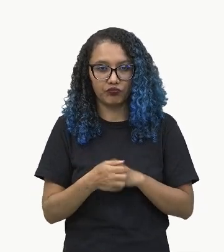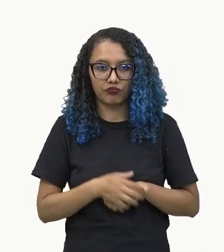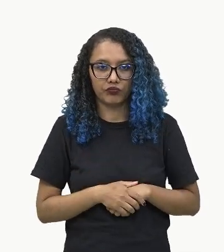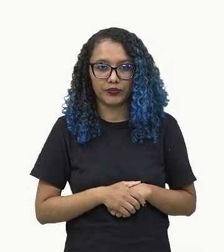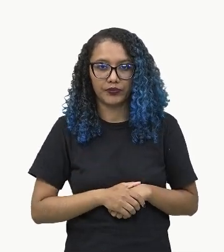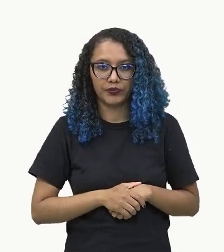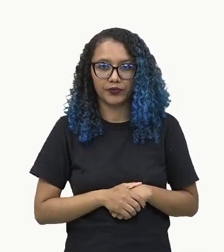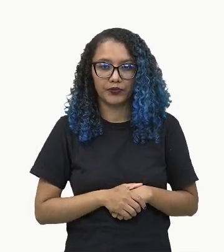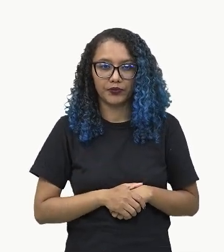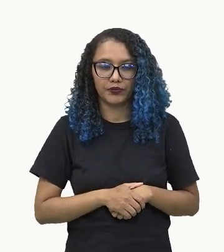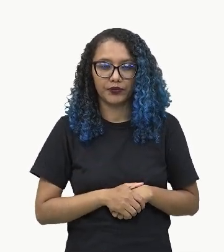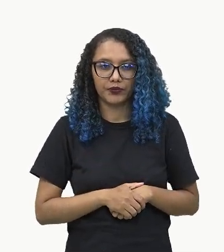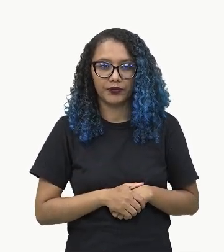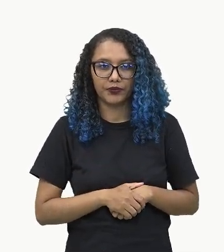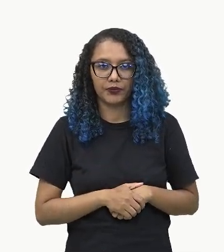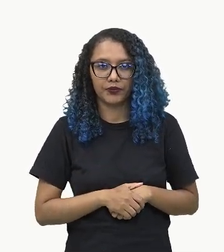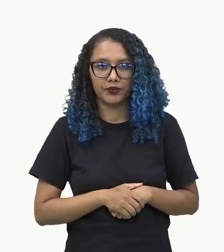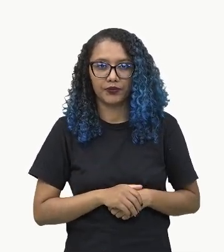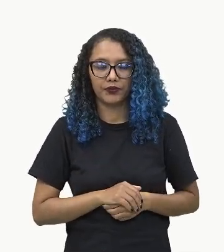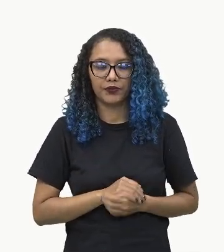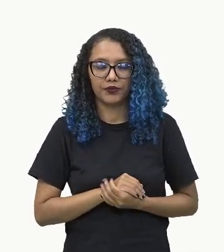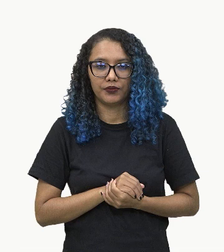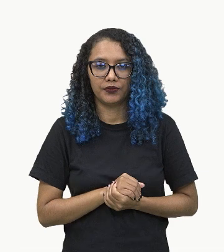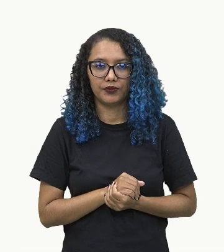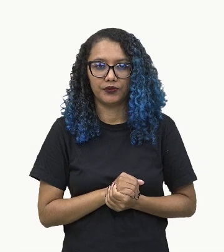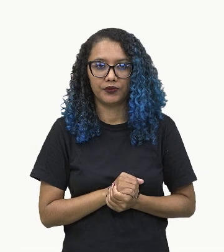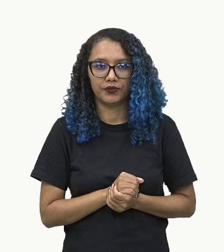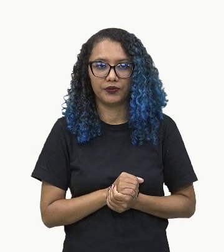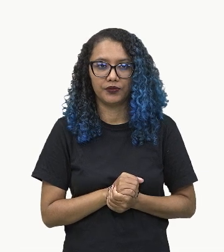diferença. Vamos aqui acompanhar mais um exemplo.